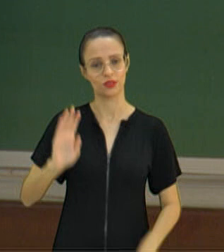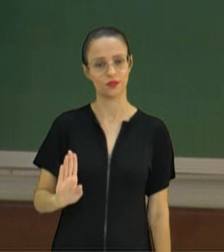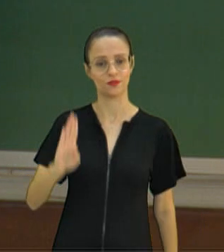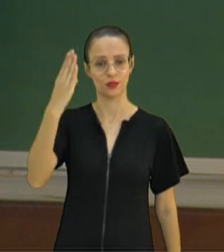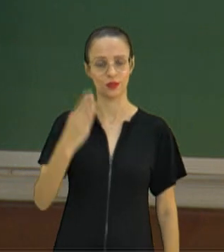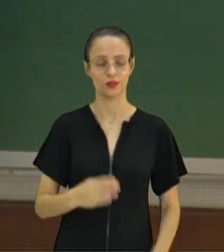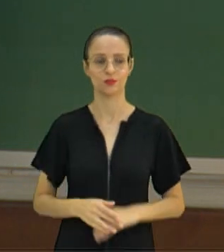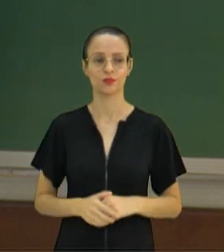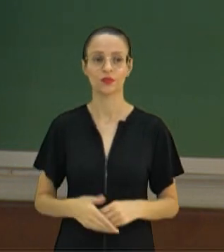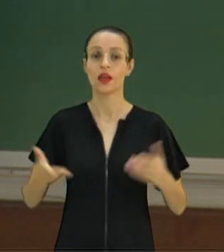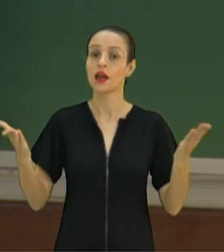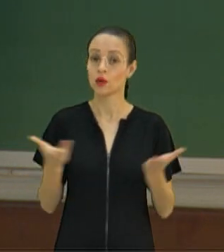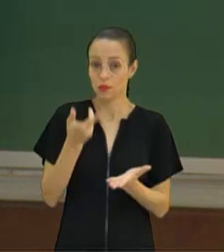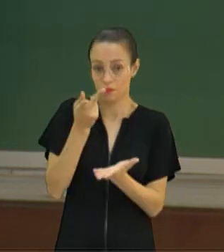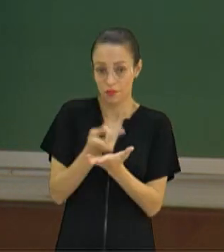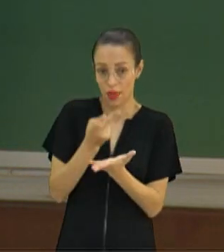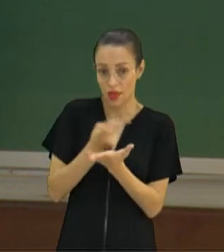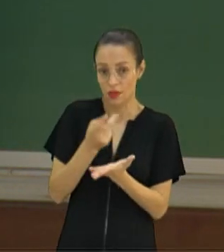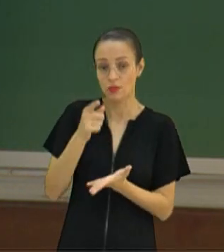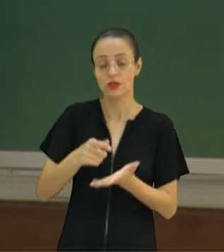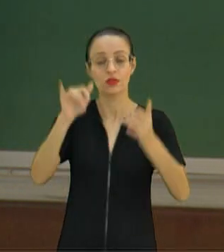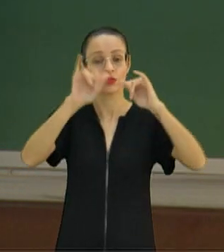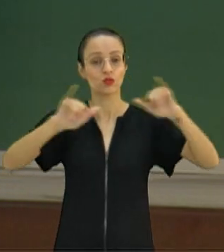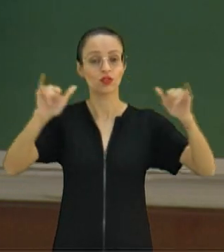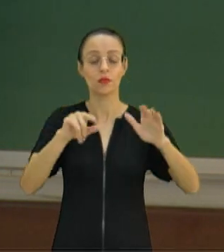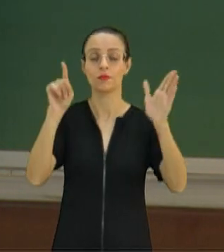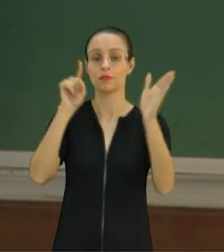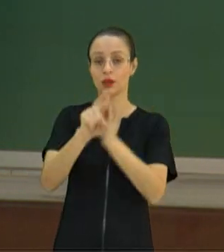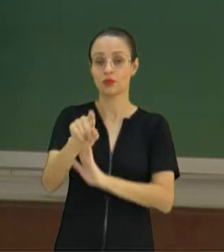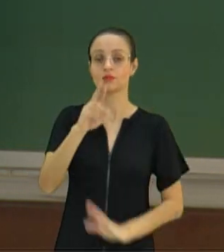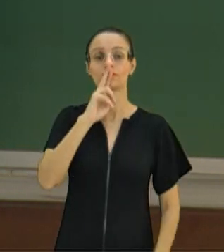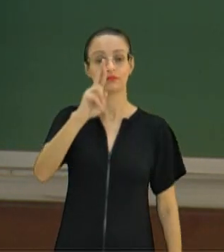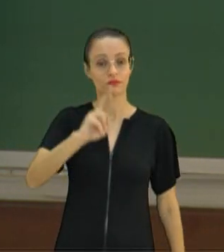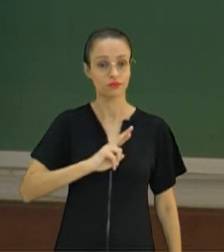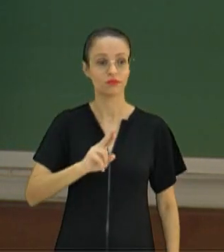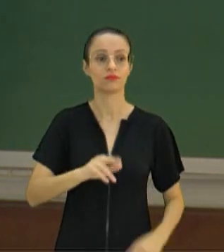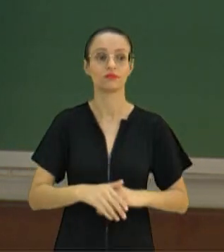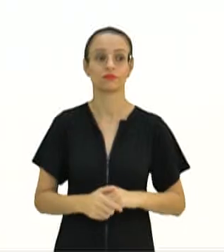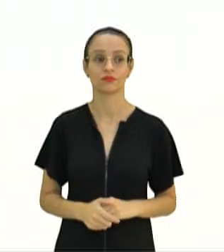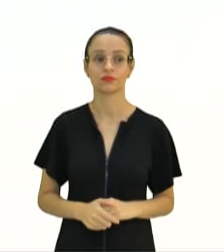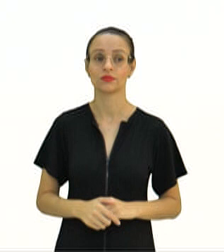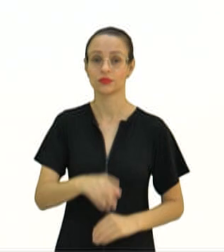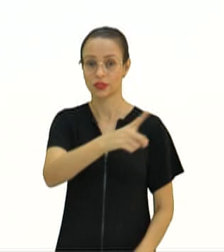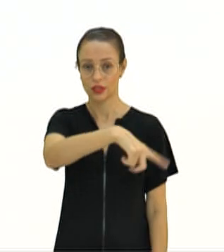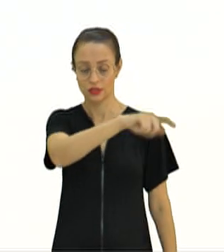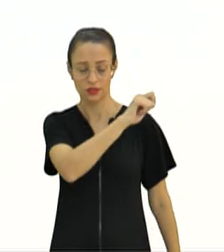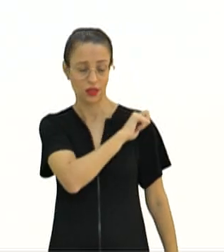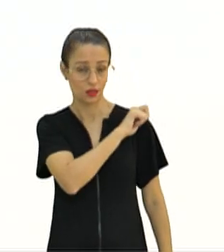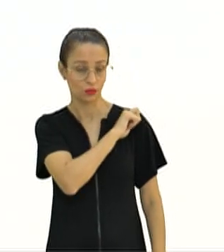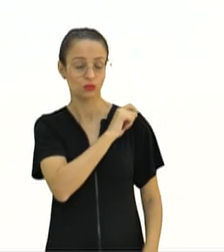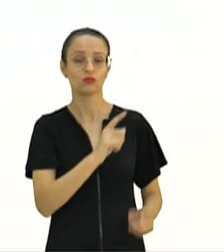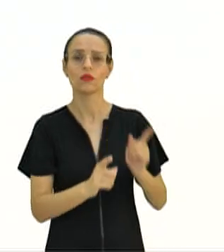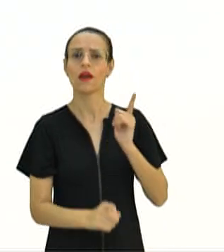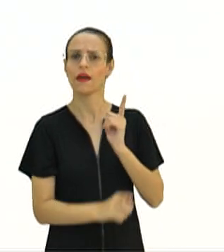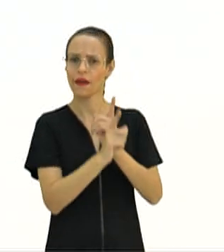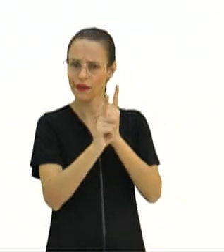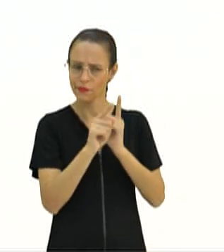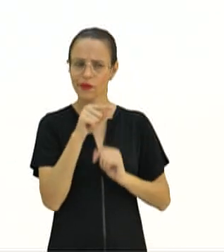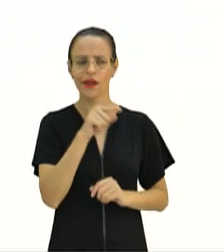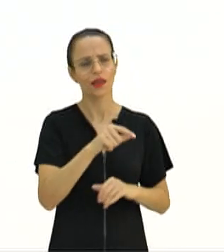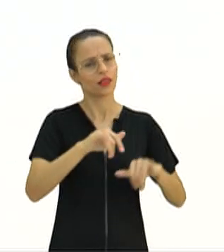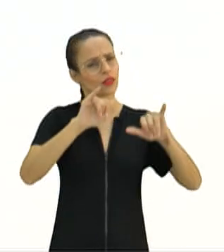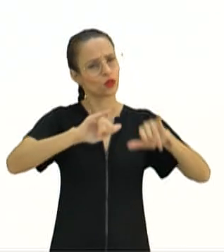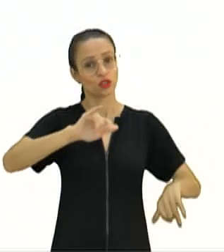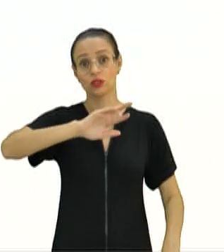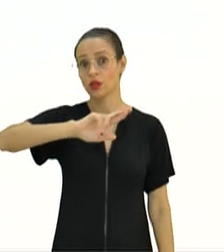Agora, sobre essa mesma ideia da notícia, nós temos um quiz. Responda. Os alunos descobriram que a notícia em si não